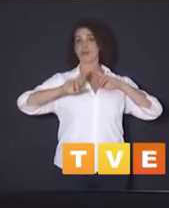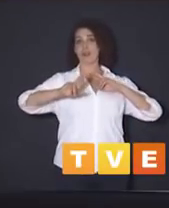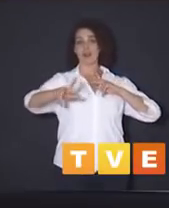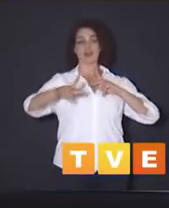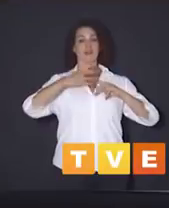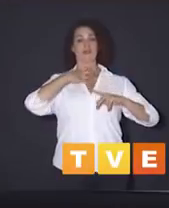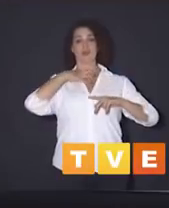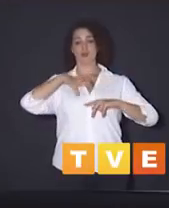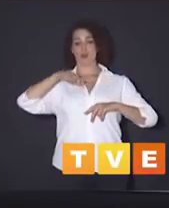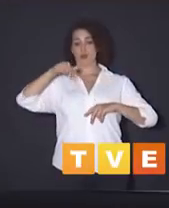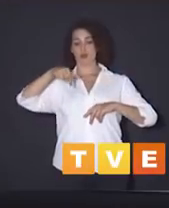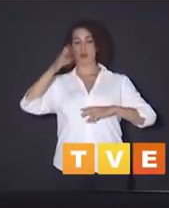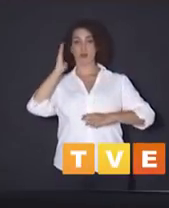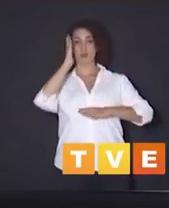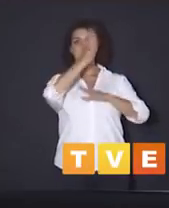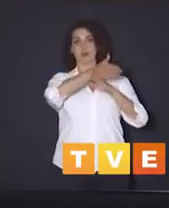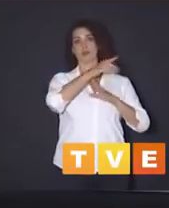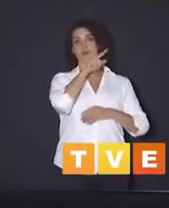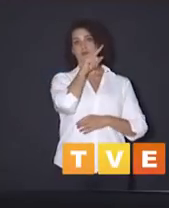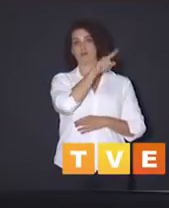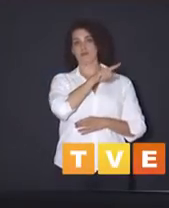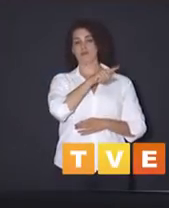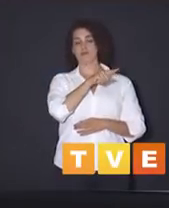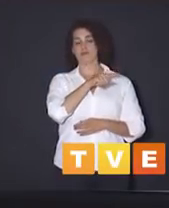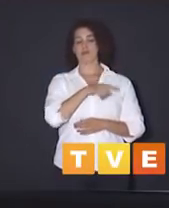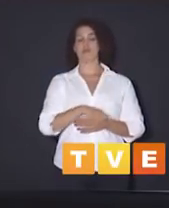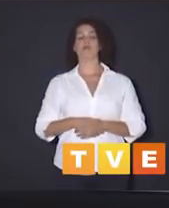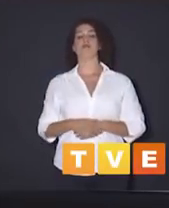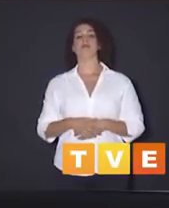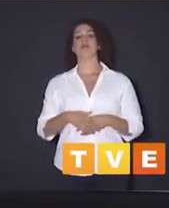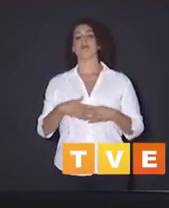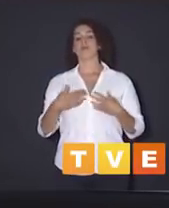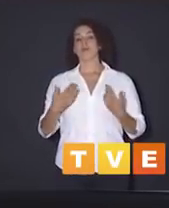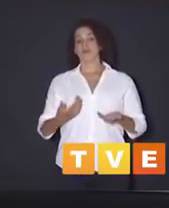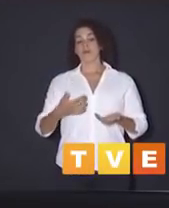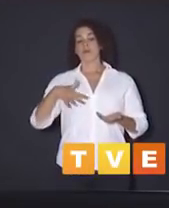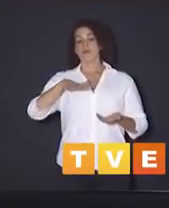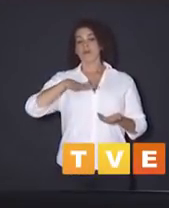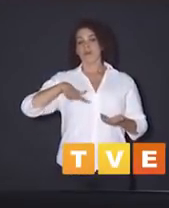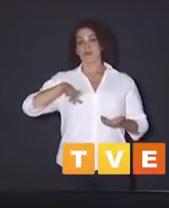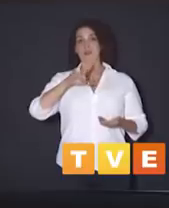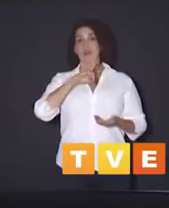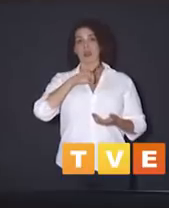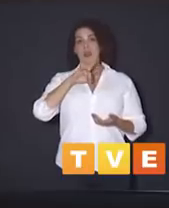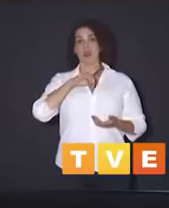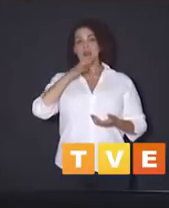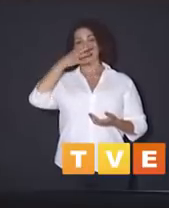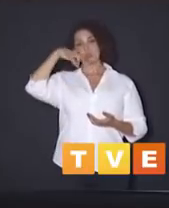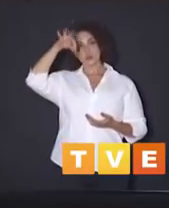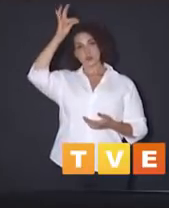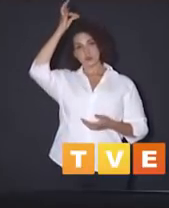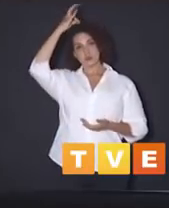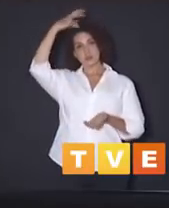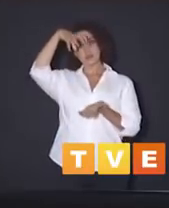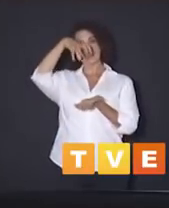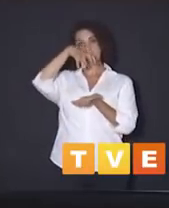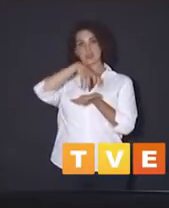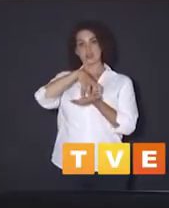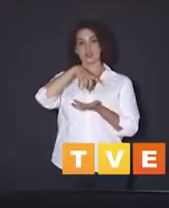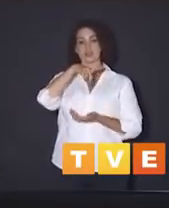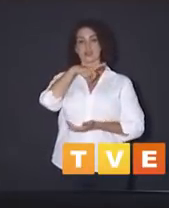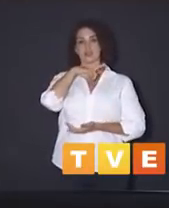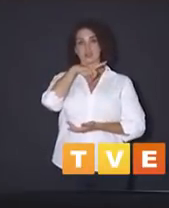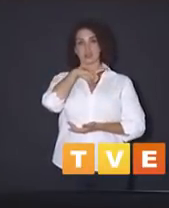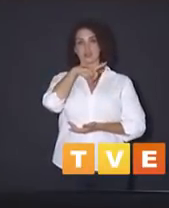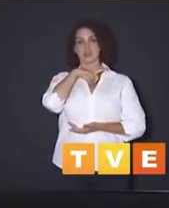baixa do sapateiro ou avenida 7 este território tem um centro espírita muito com